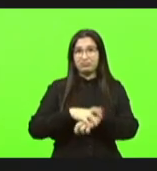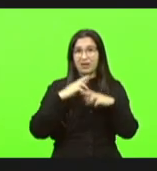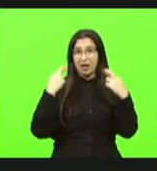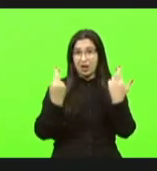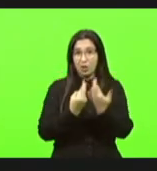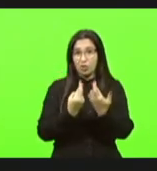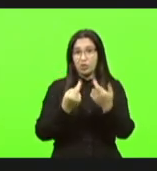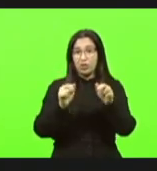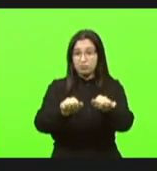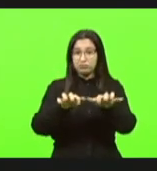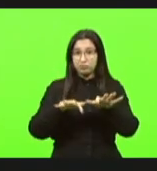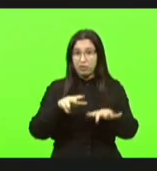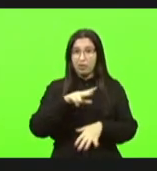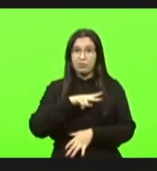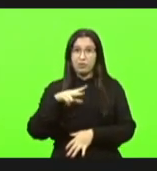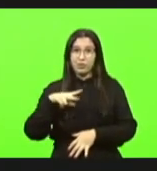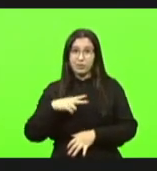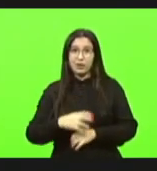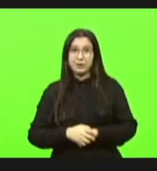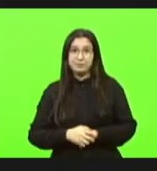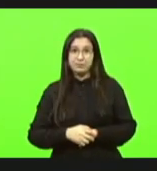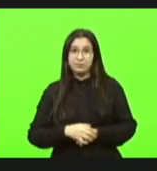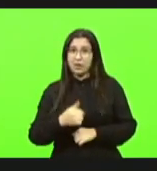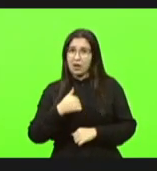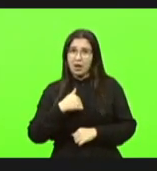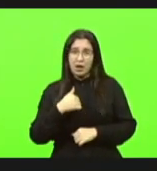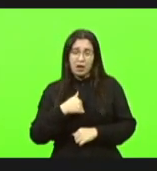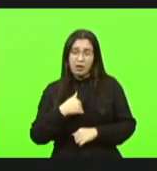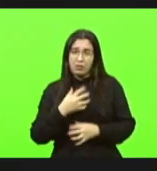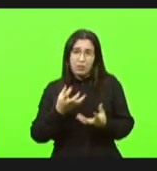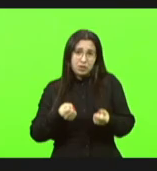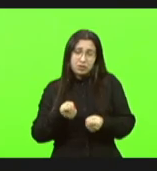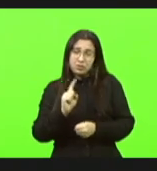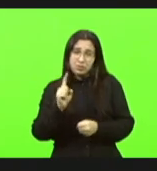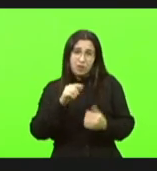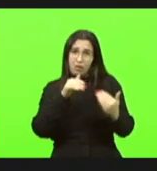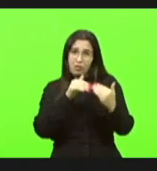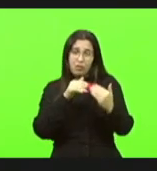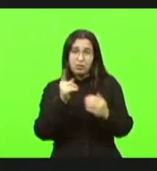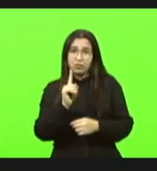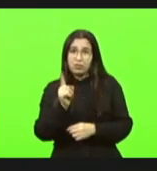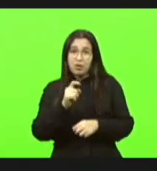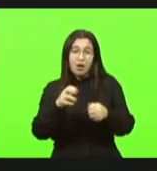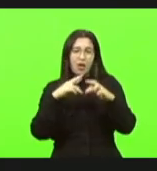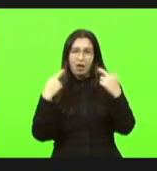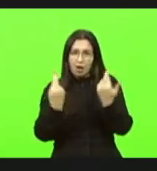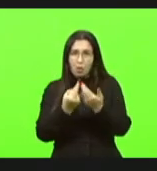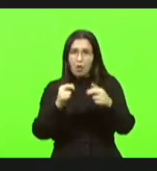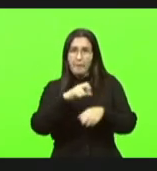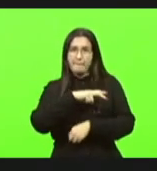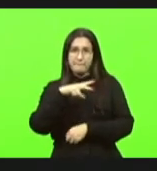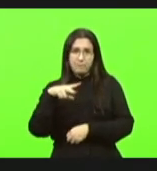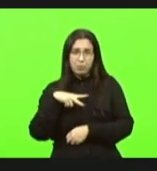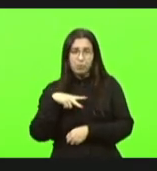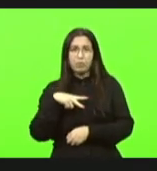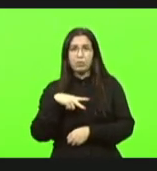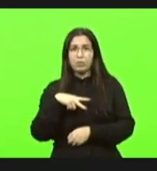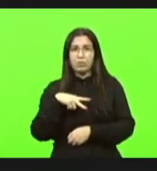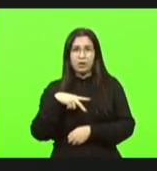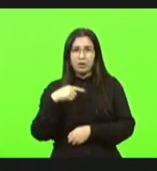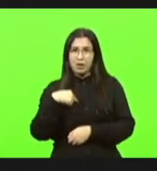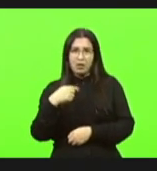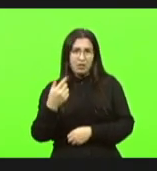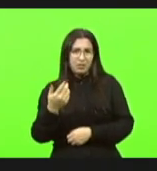isso e infelizmente isso aí eu não vou considerar eu não considerei essa audiência pública como algo que pudesse